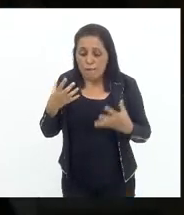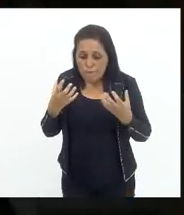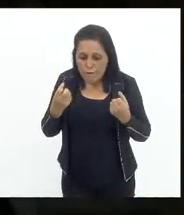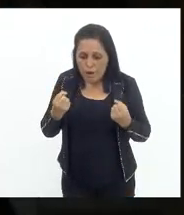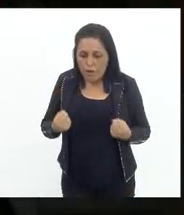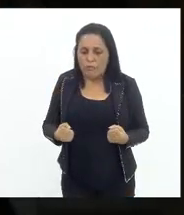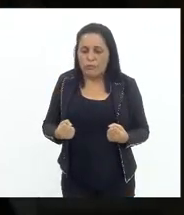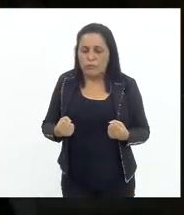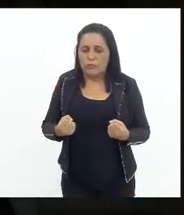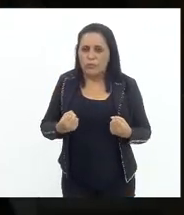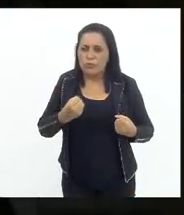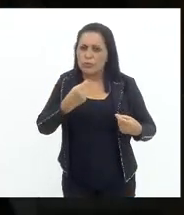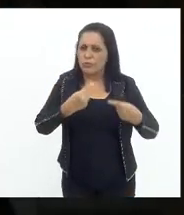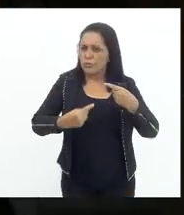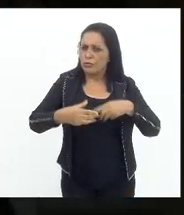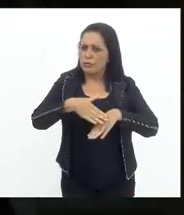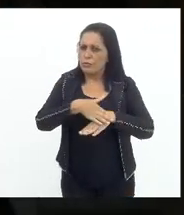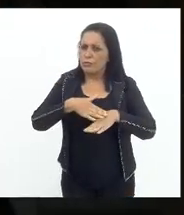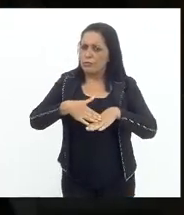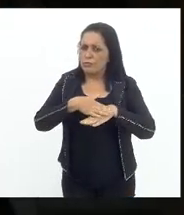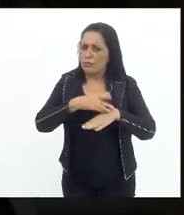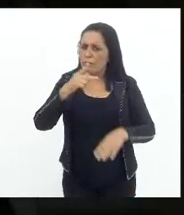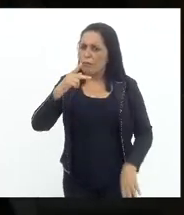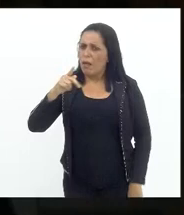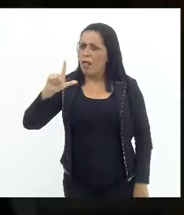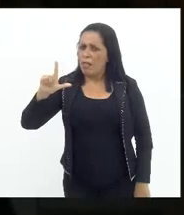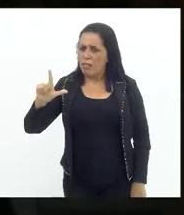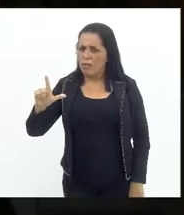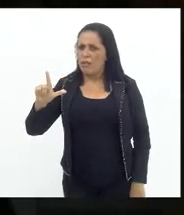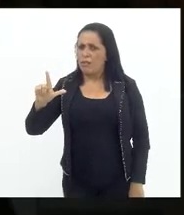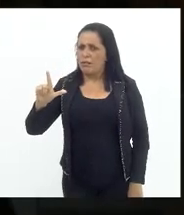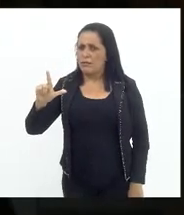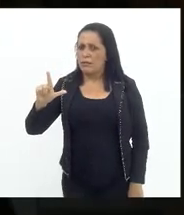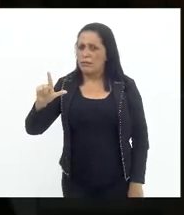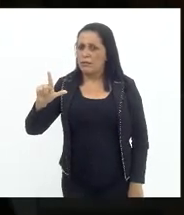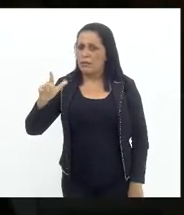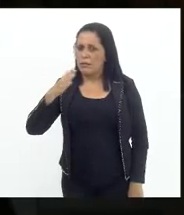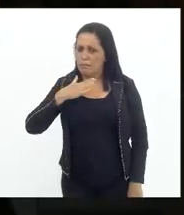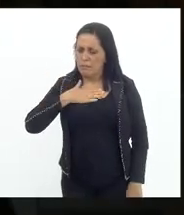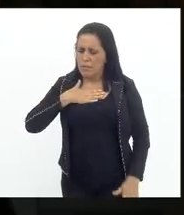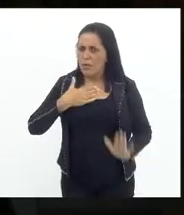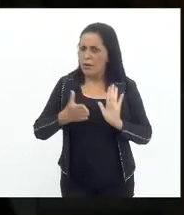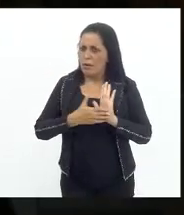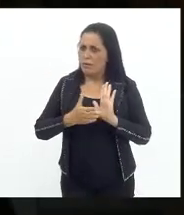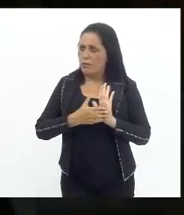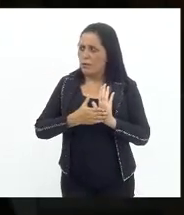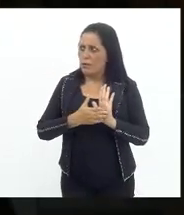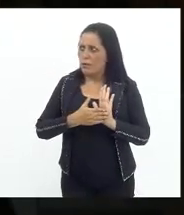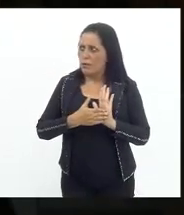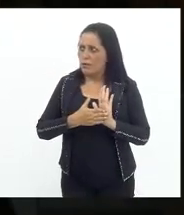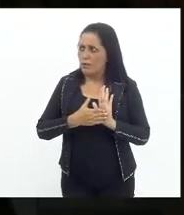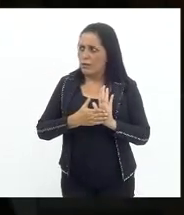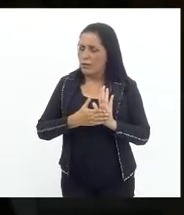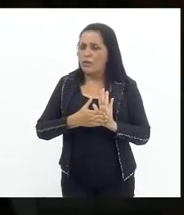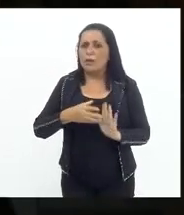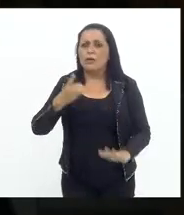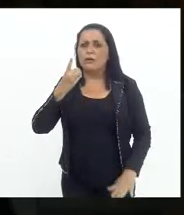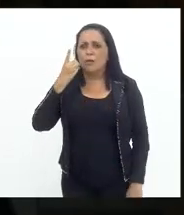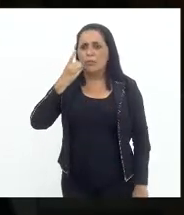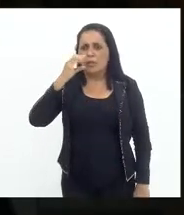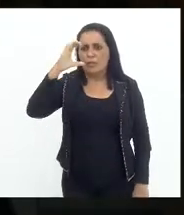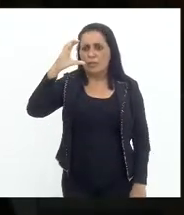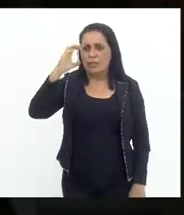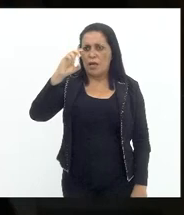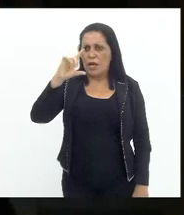discutir projeto de lei de minha autoria com a deputada